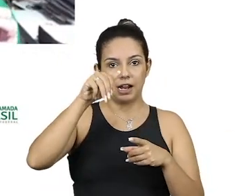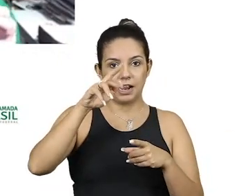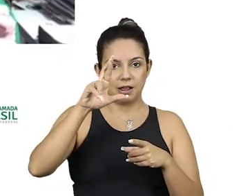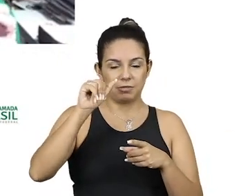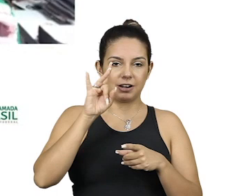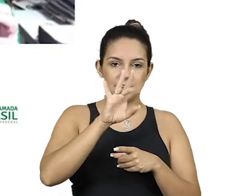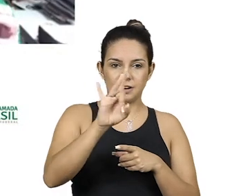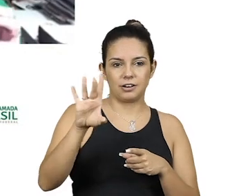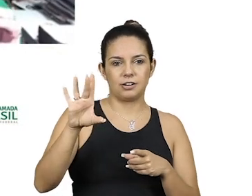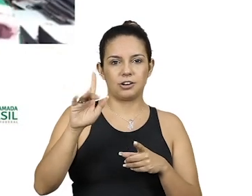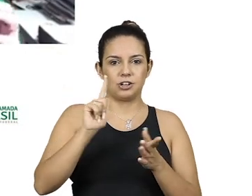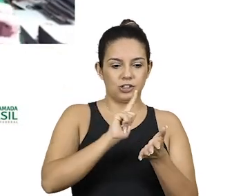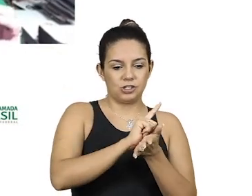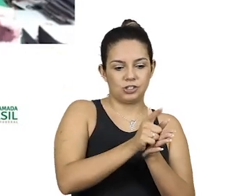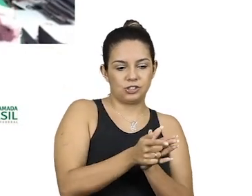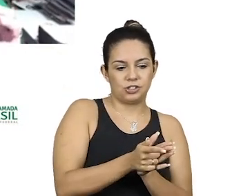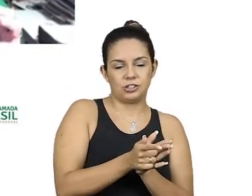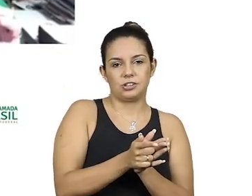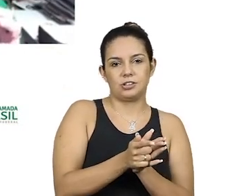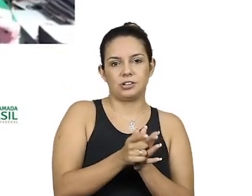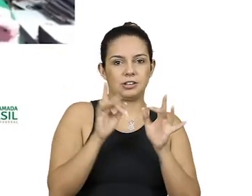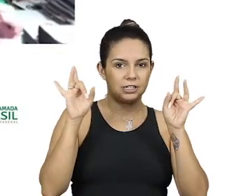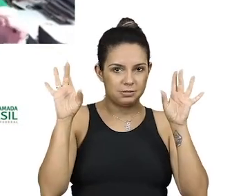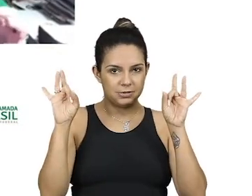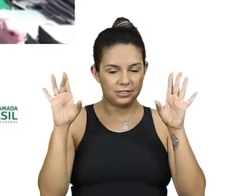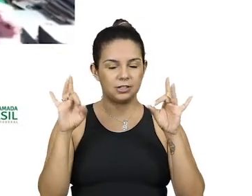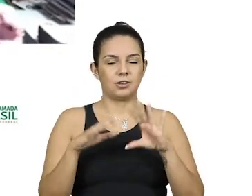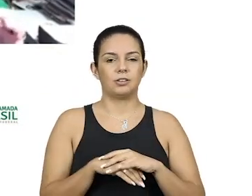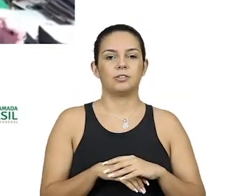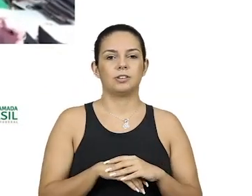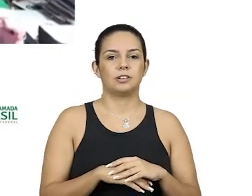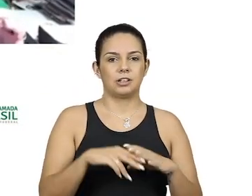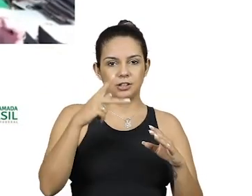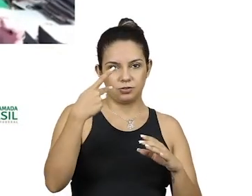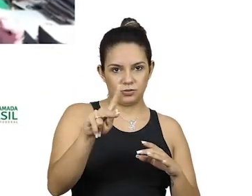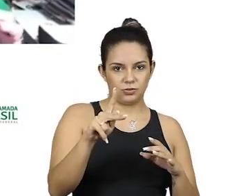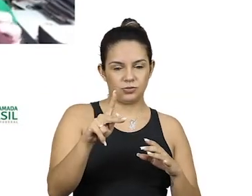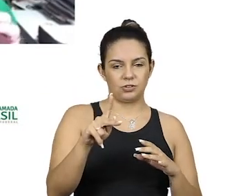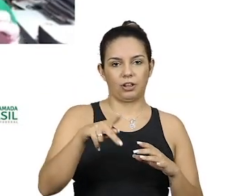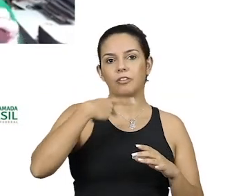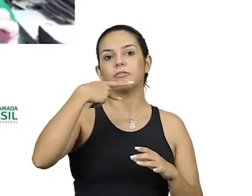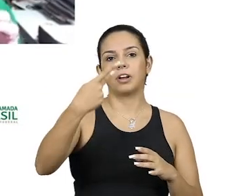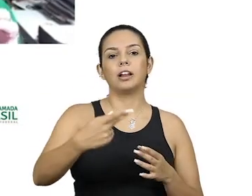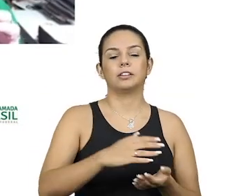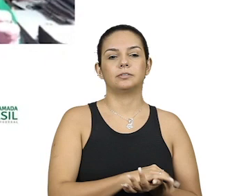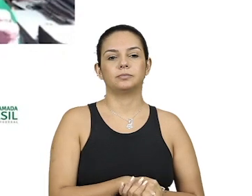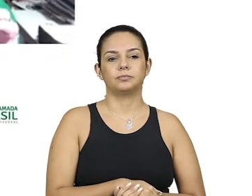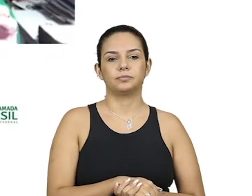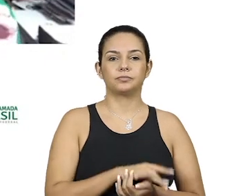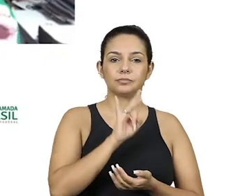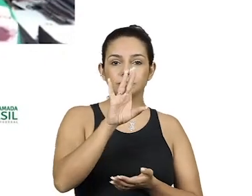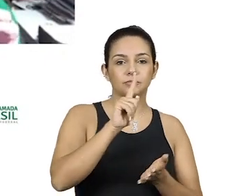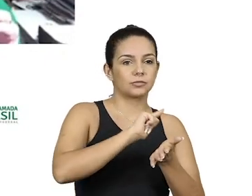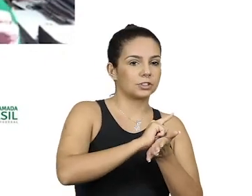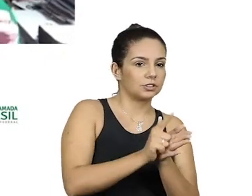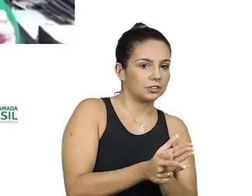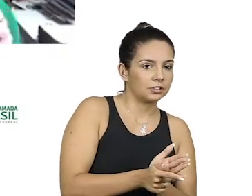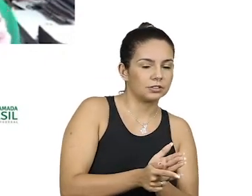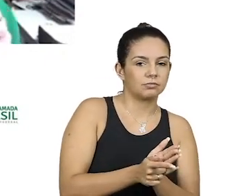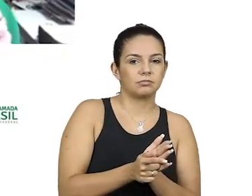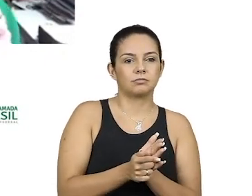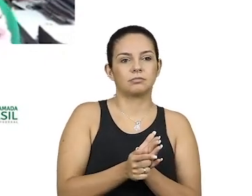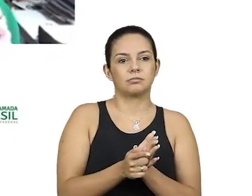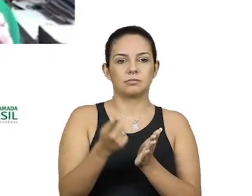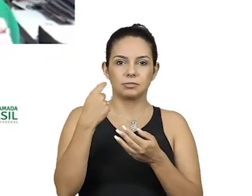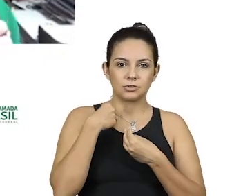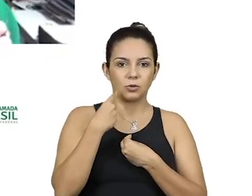Cada gênero tem uma embocadura especial, a sua embocadura. Cada gênero me exige